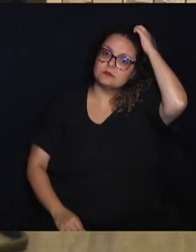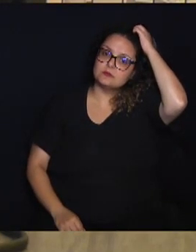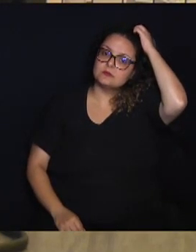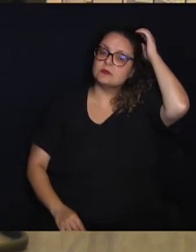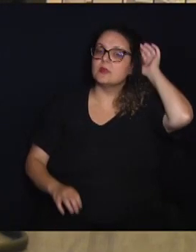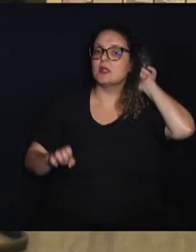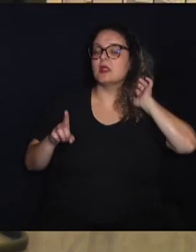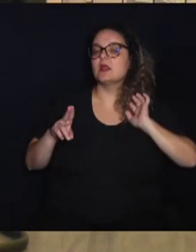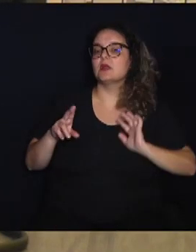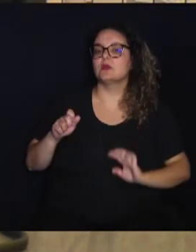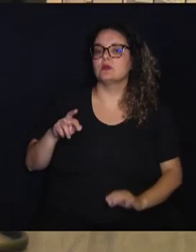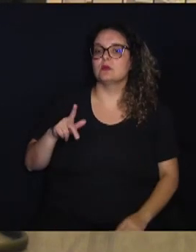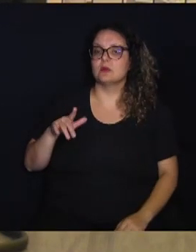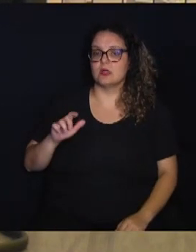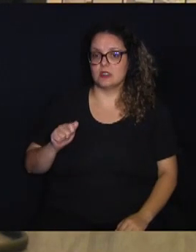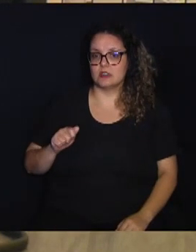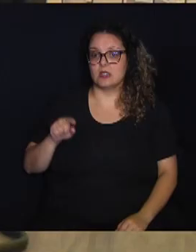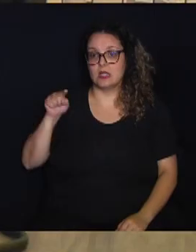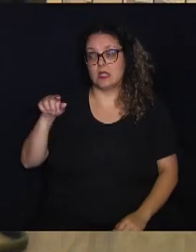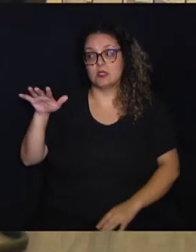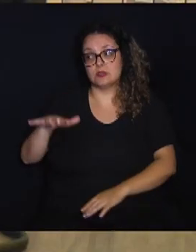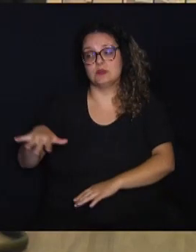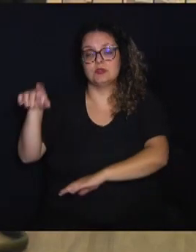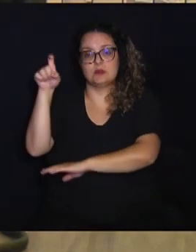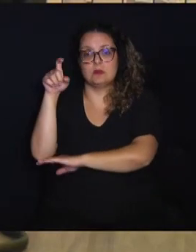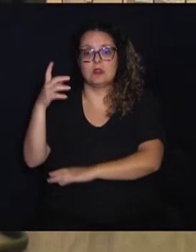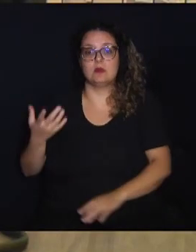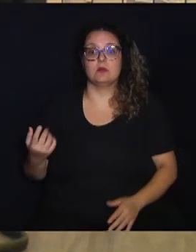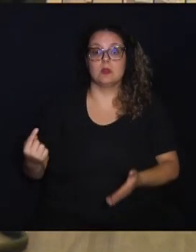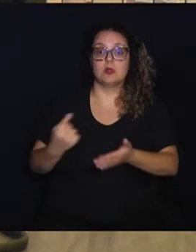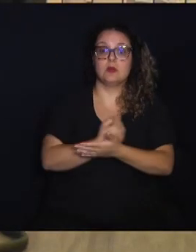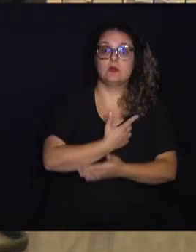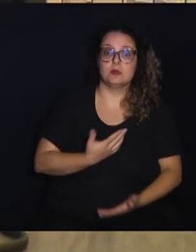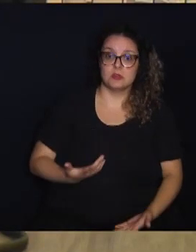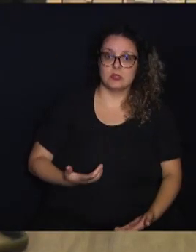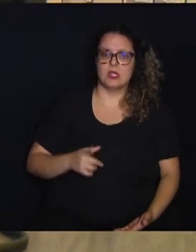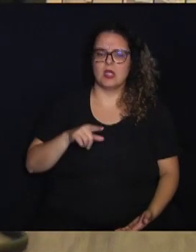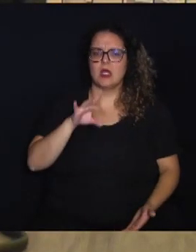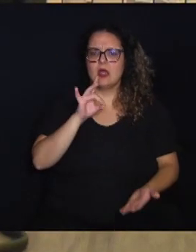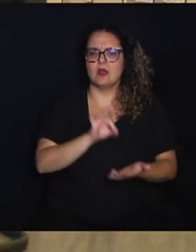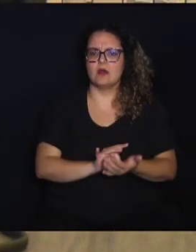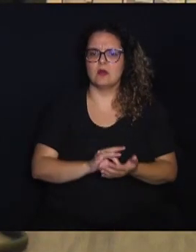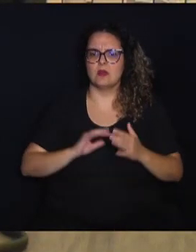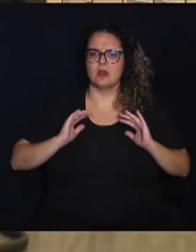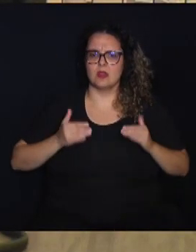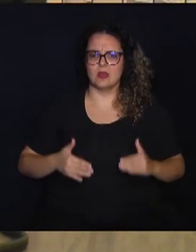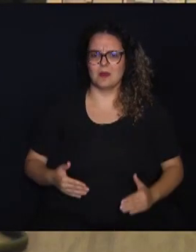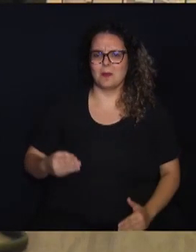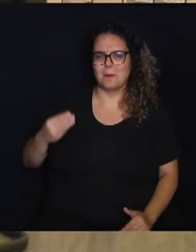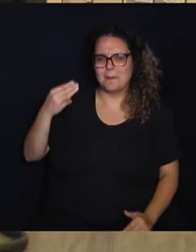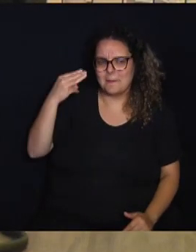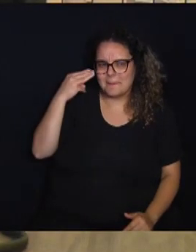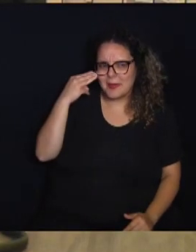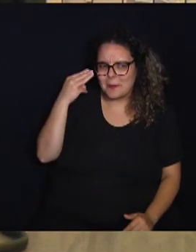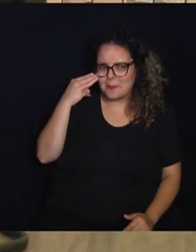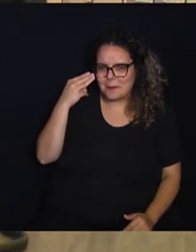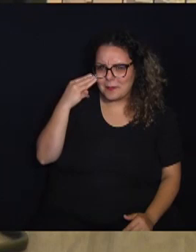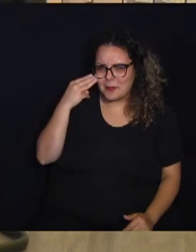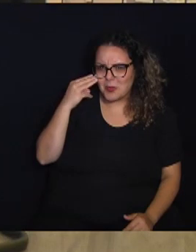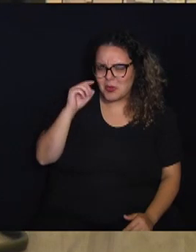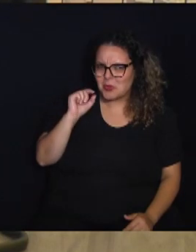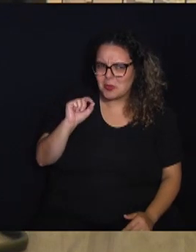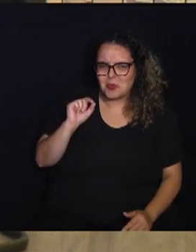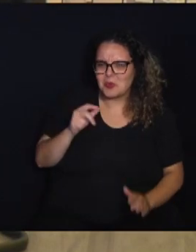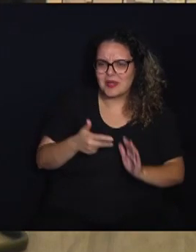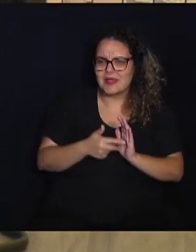Eduarda Lima, de Barão Geraldo. Ela pergunta o seguinte: é verdade que o músculo tem memória? O que isso significa,